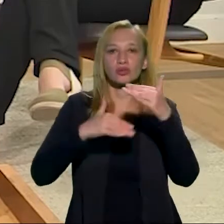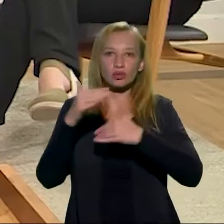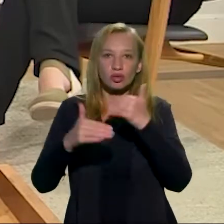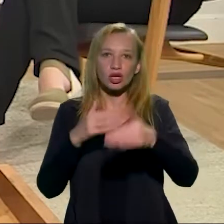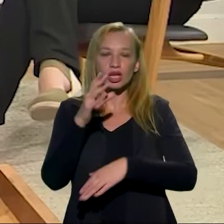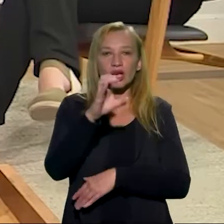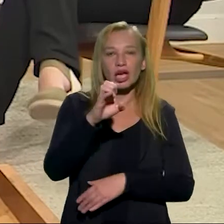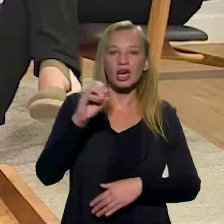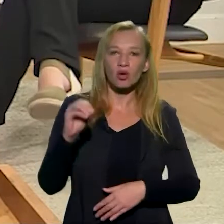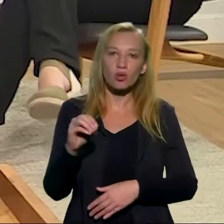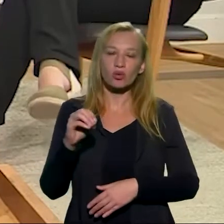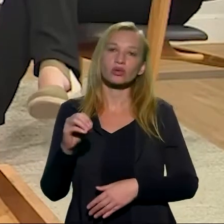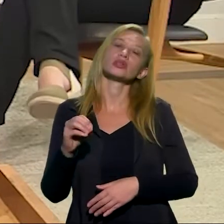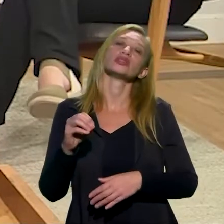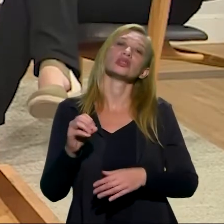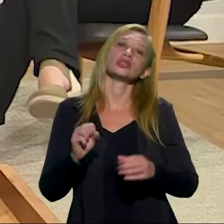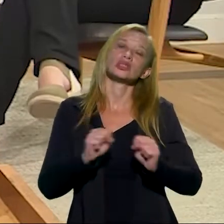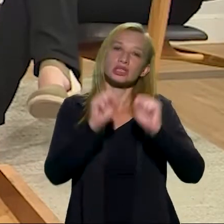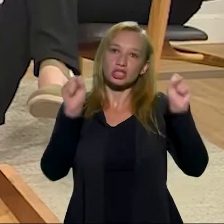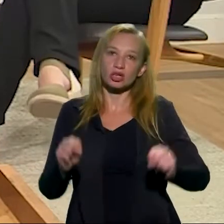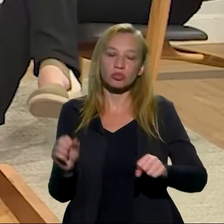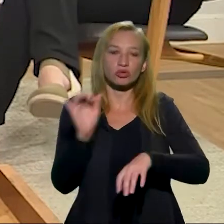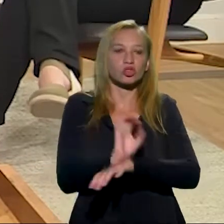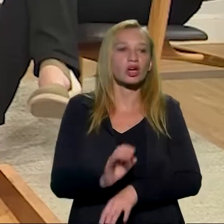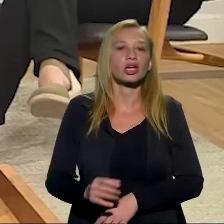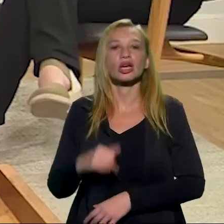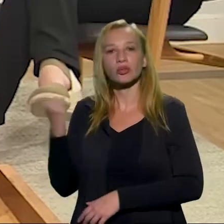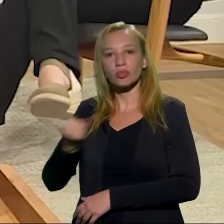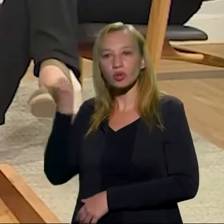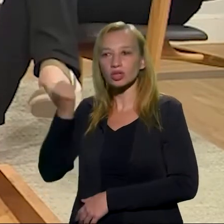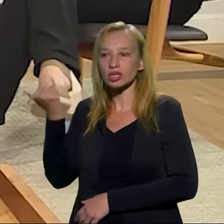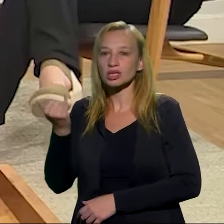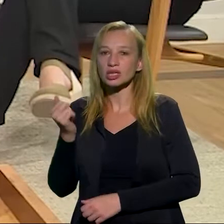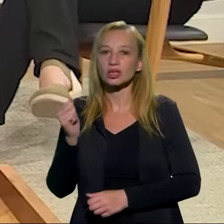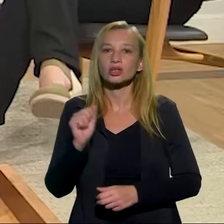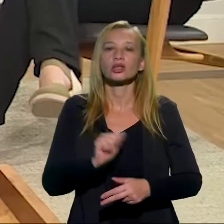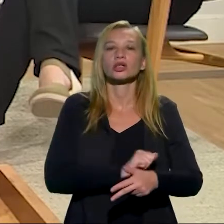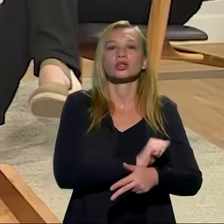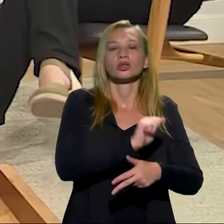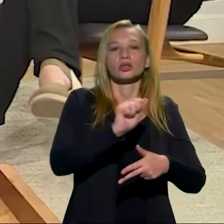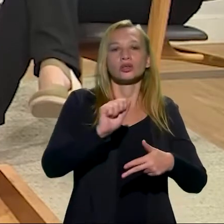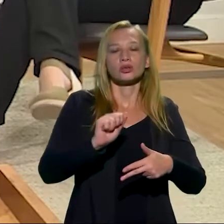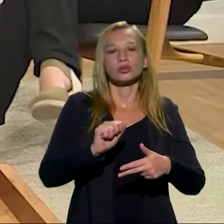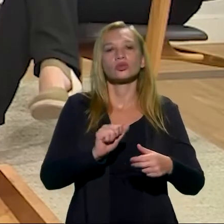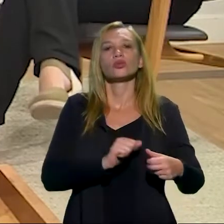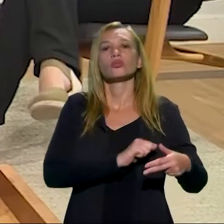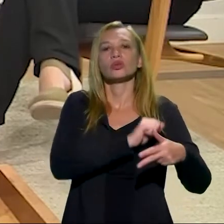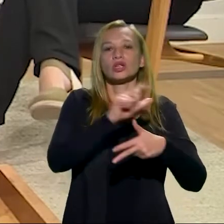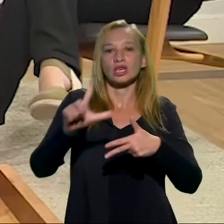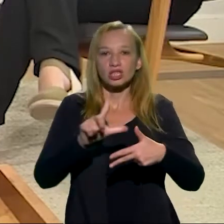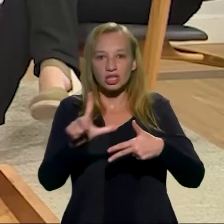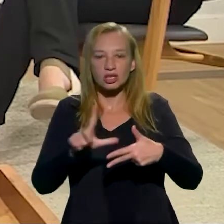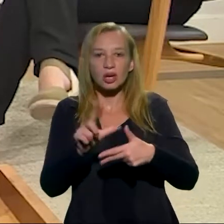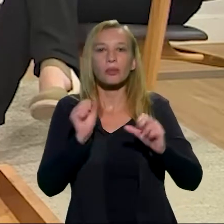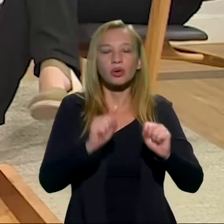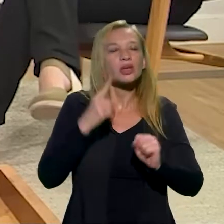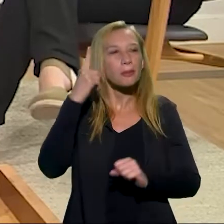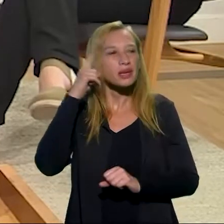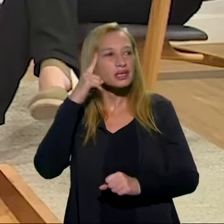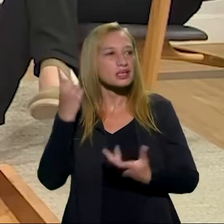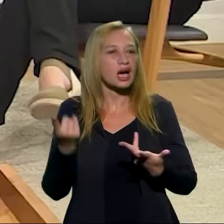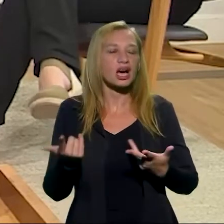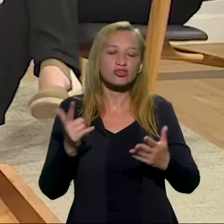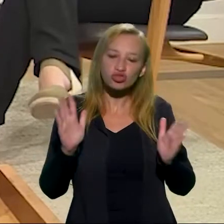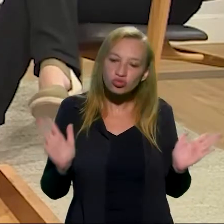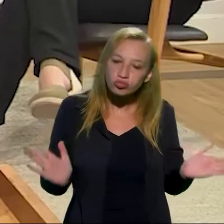para o desenvolvimento do ecossistema de inovação do estado. E aí entra a importância do Poder Legislativo também estar de olho nisso e podendo pensar